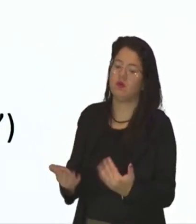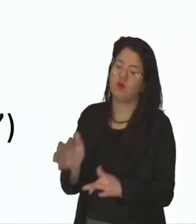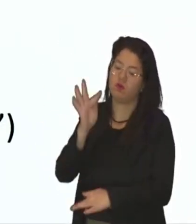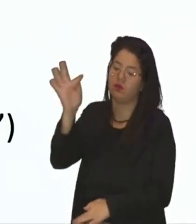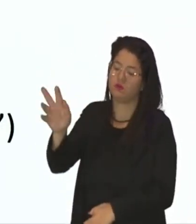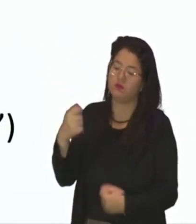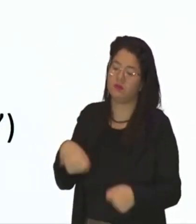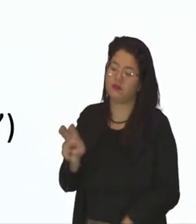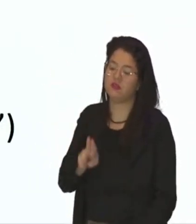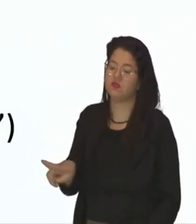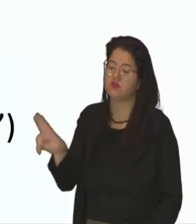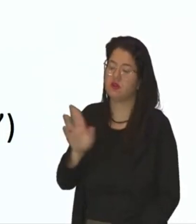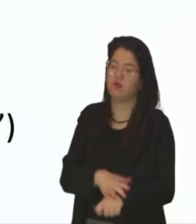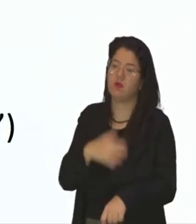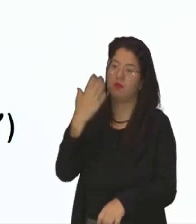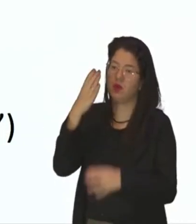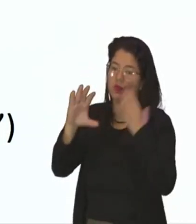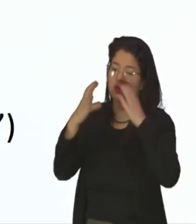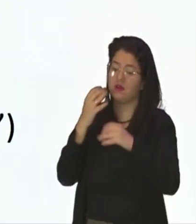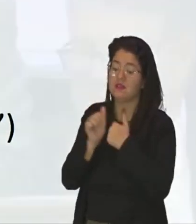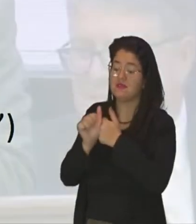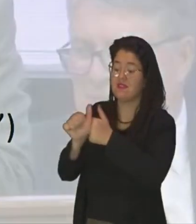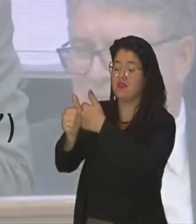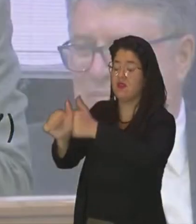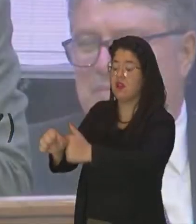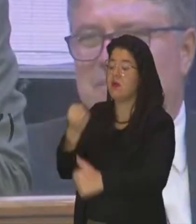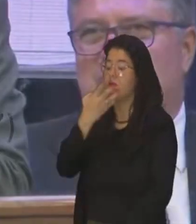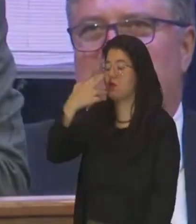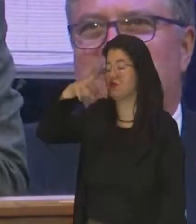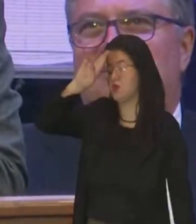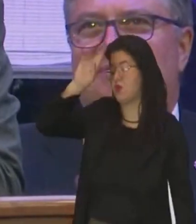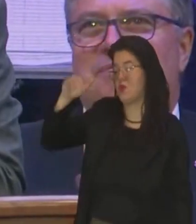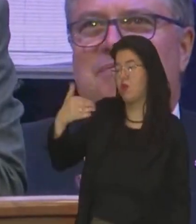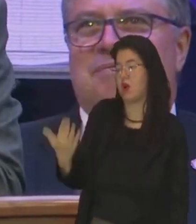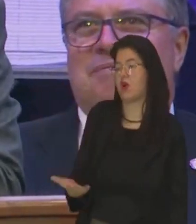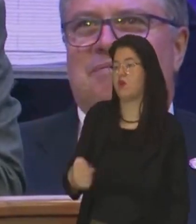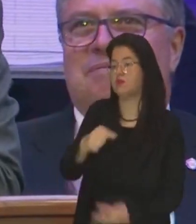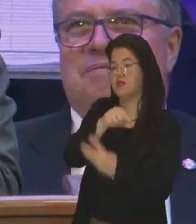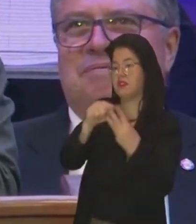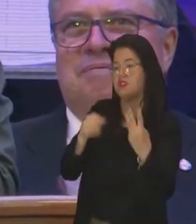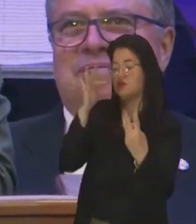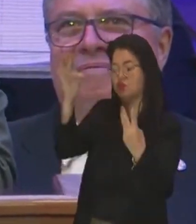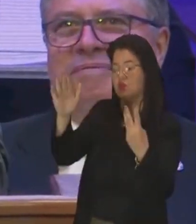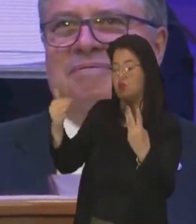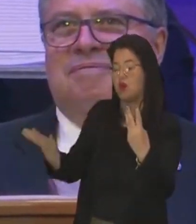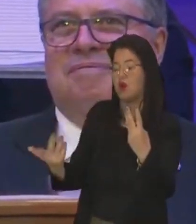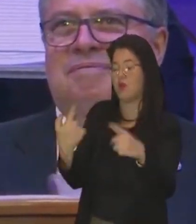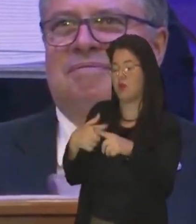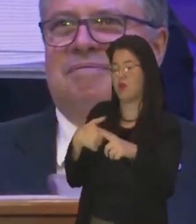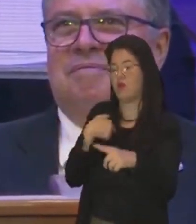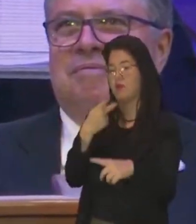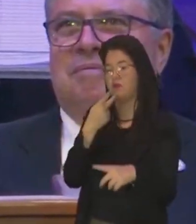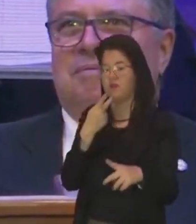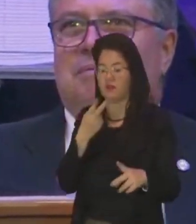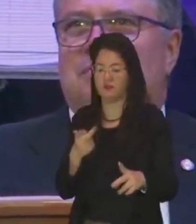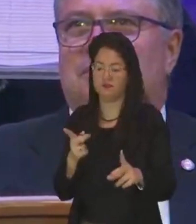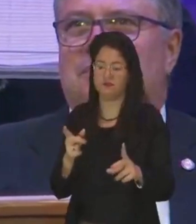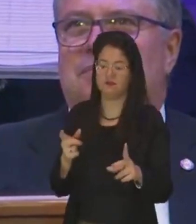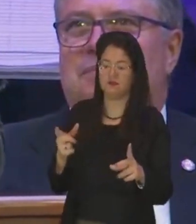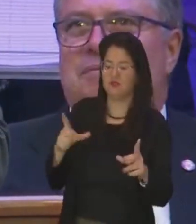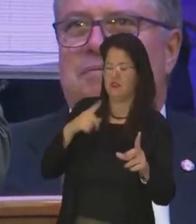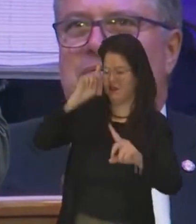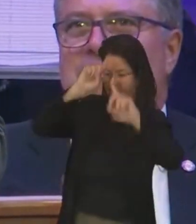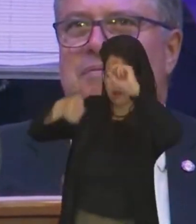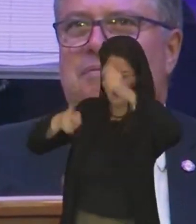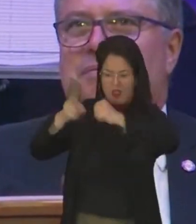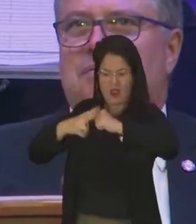você usa quando canta? Seguirei ao meu bom mestre. Qual desses três? Porque a gente pode dizer assim, não, está cheio de